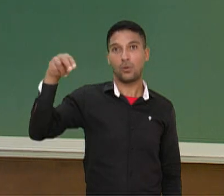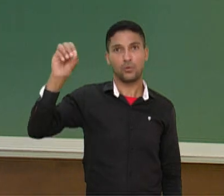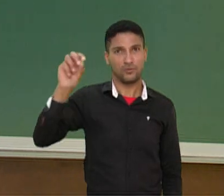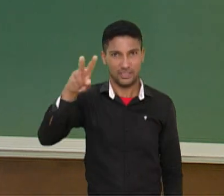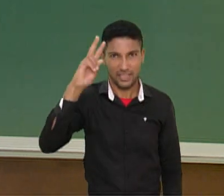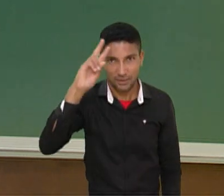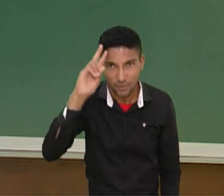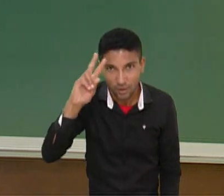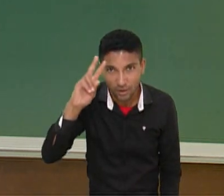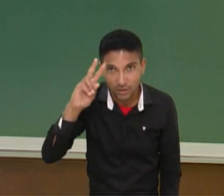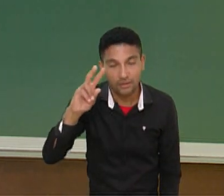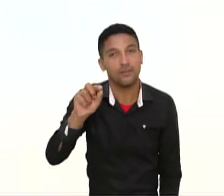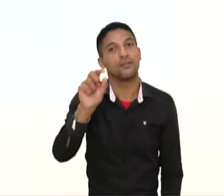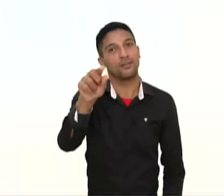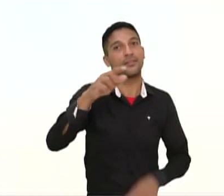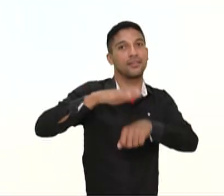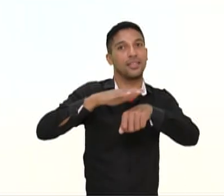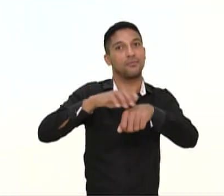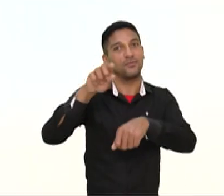tempinho para você lembrar e fazer.